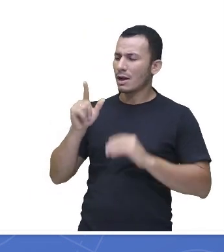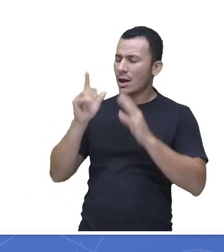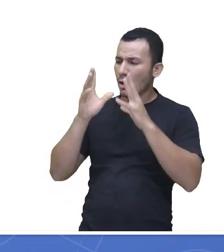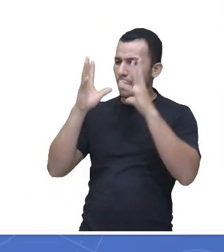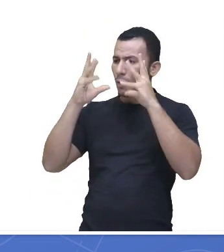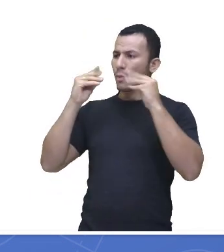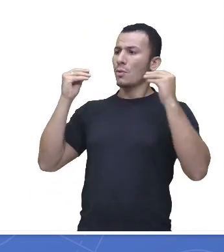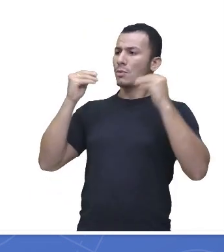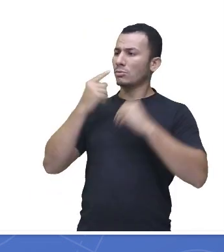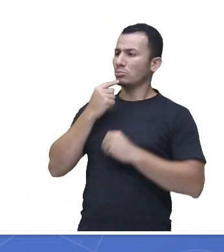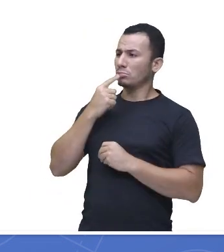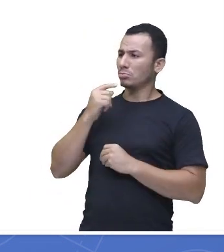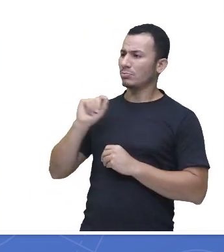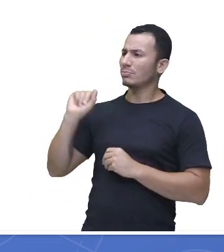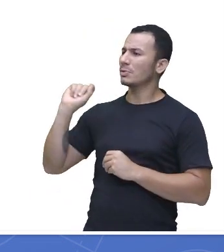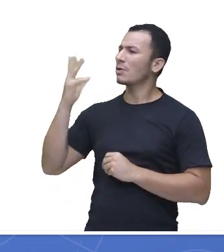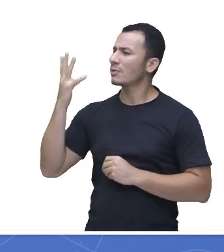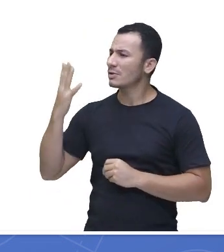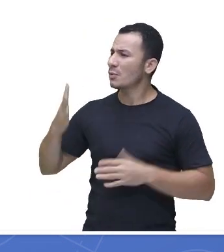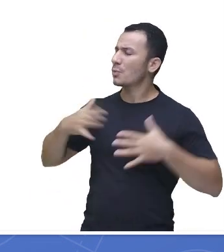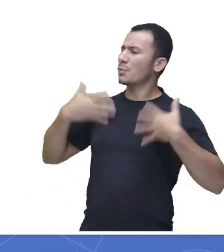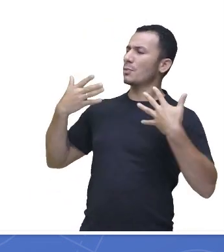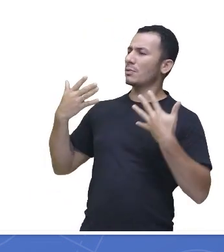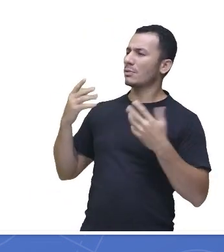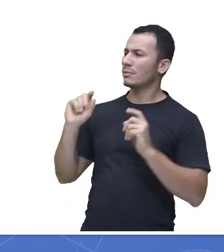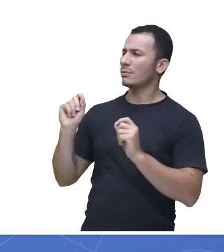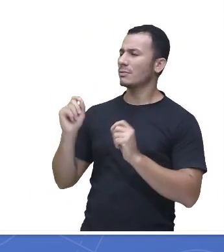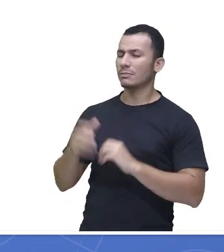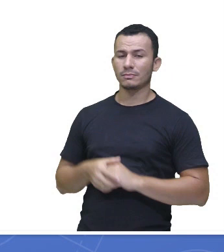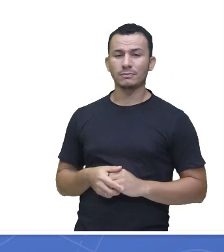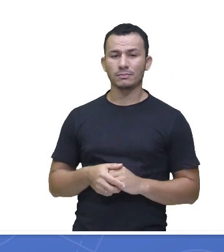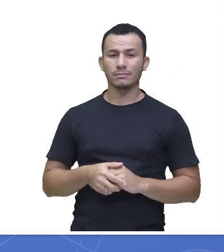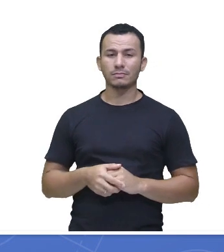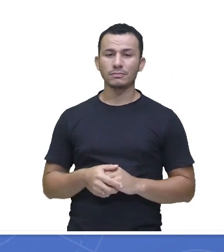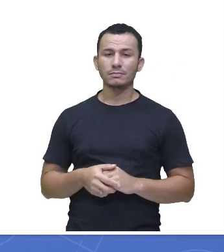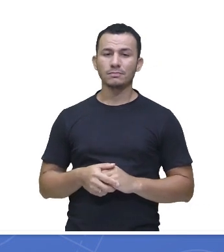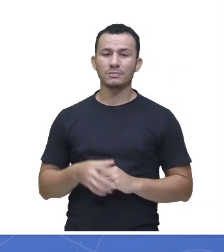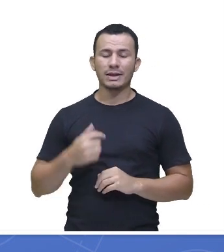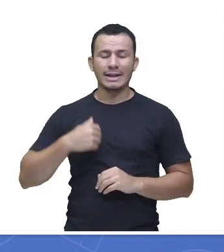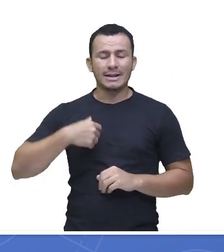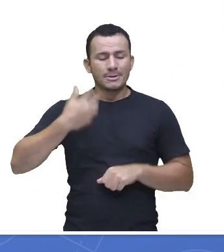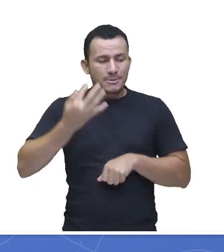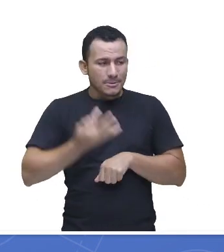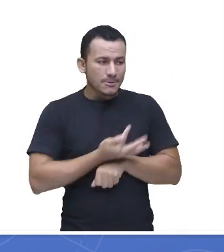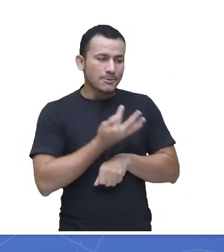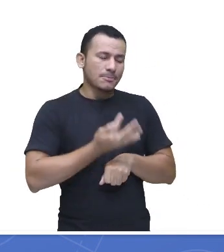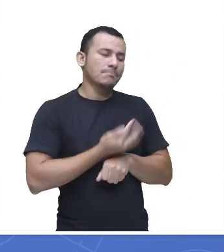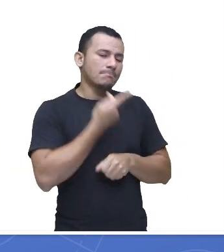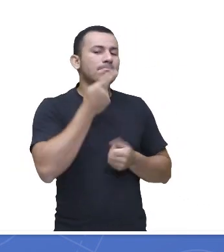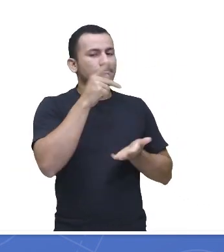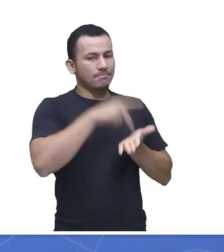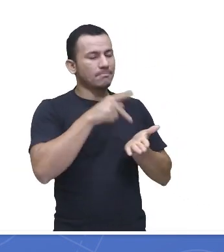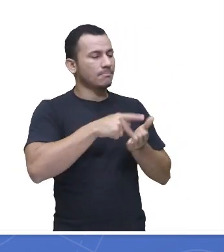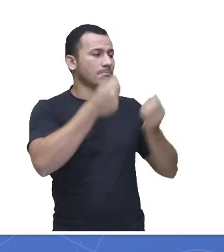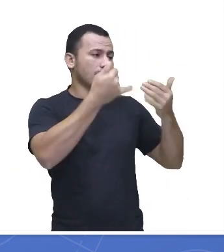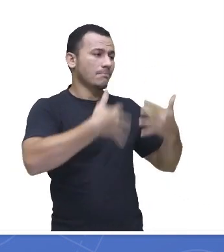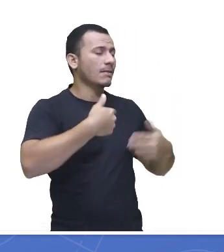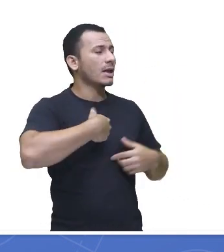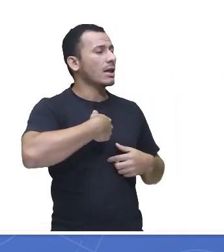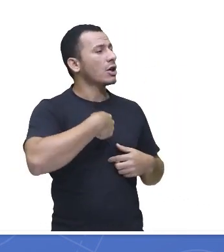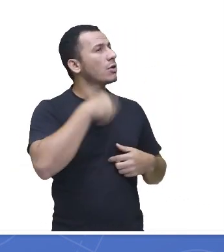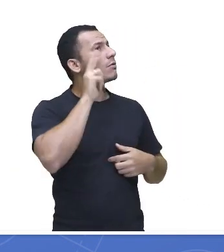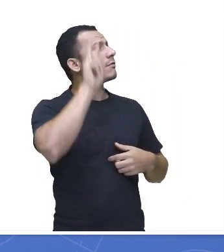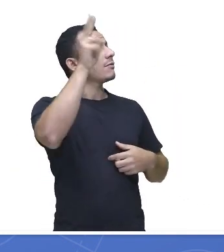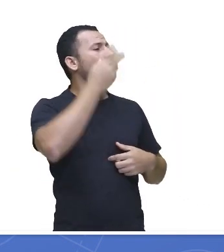seu rosto. Você se assustou com o quê? Resolvi arcar com as consequências de dizer a verdade. Eu vi